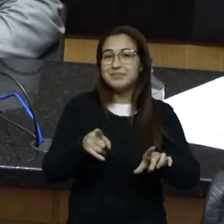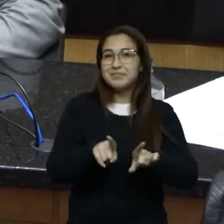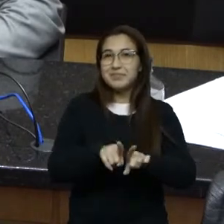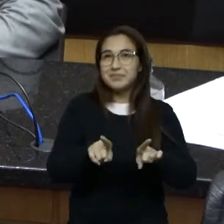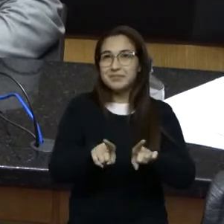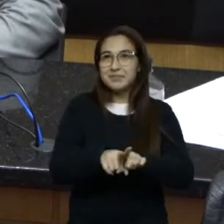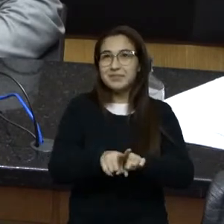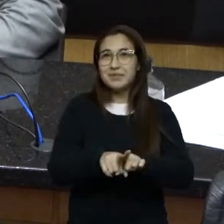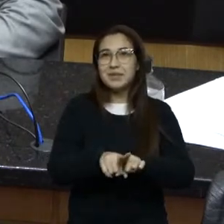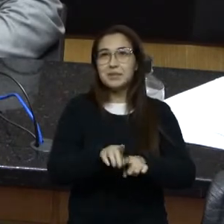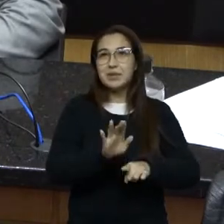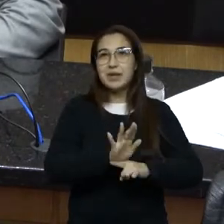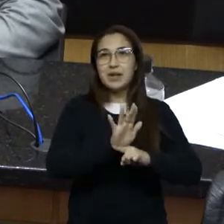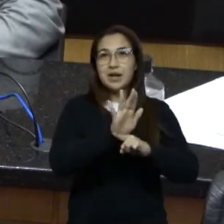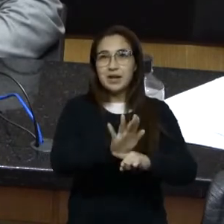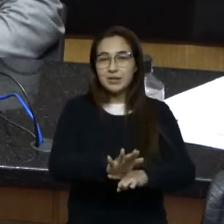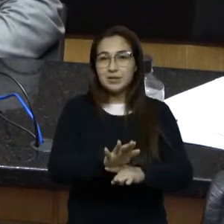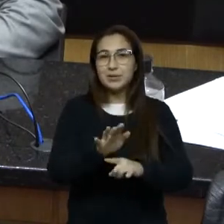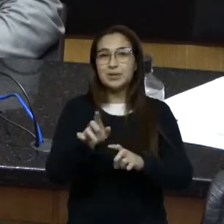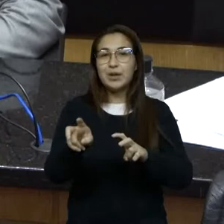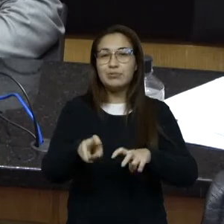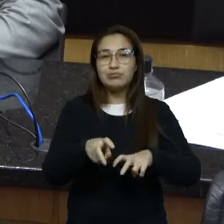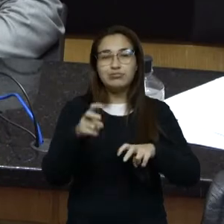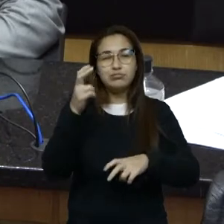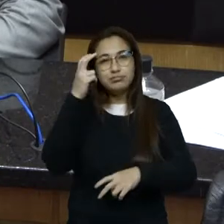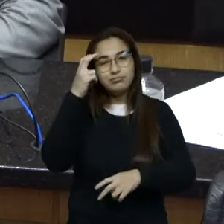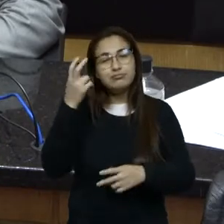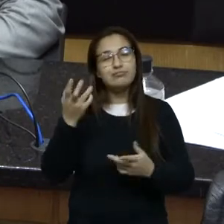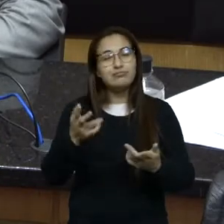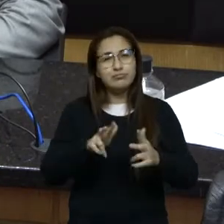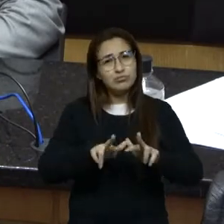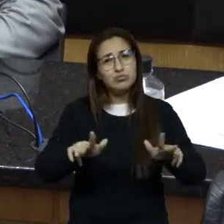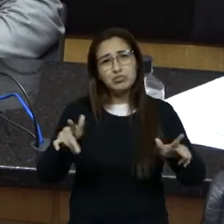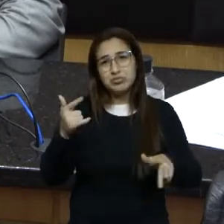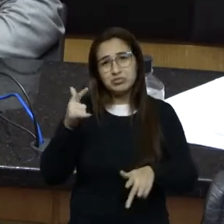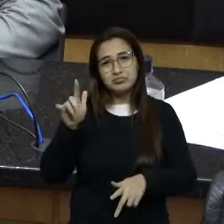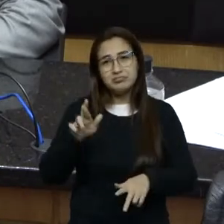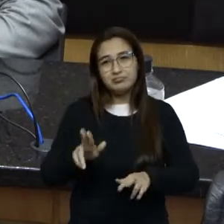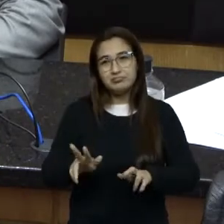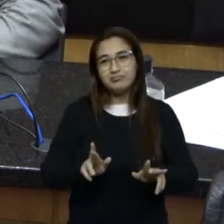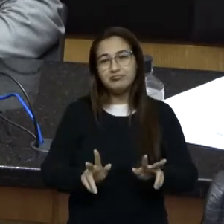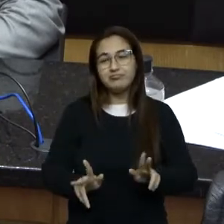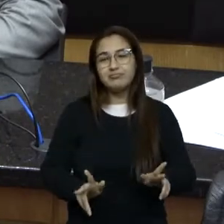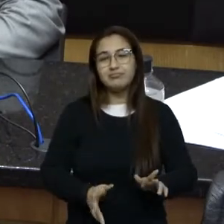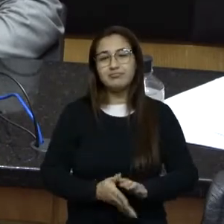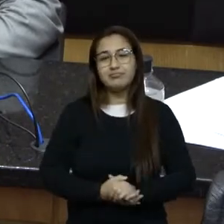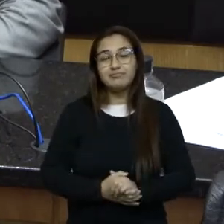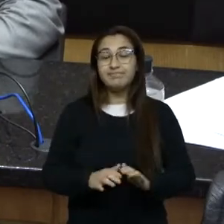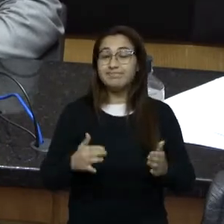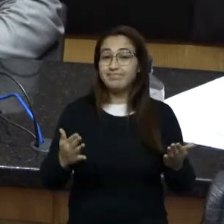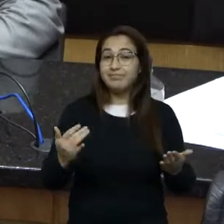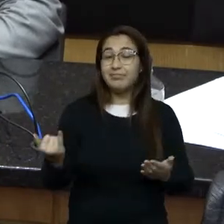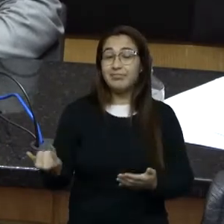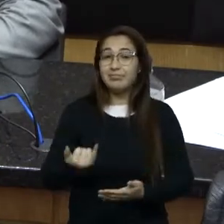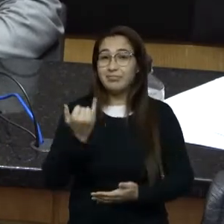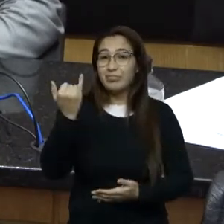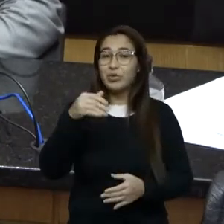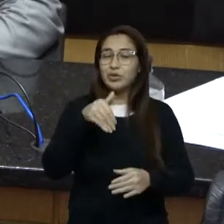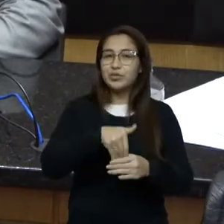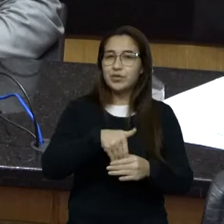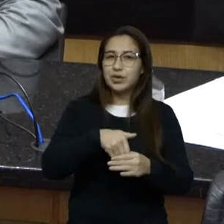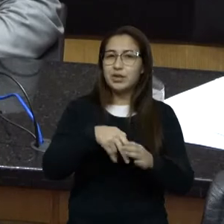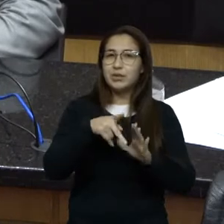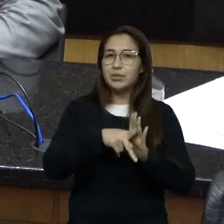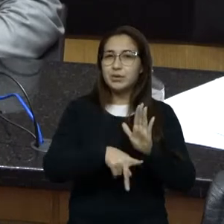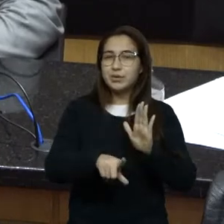do benefício concedido ao setor da Floricultura e os benefícios bom então extremamente importante votar os projetos